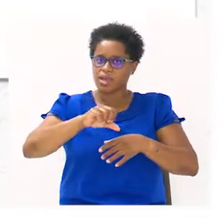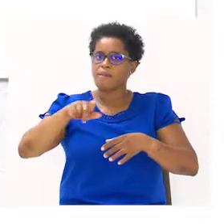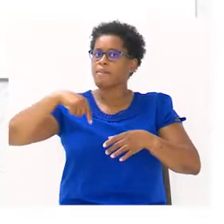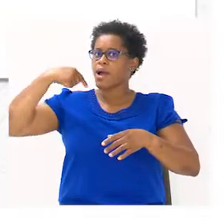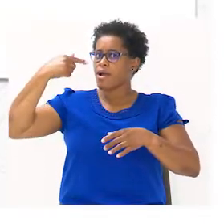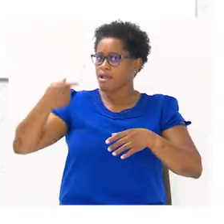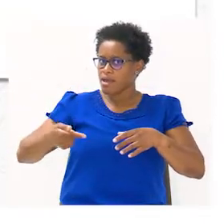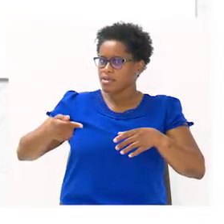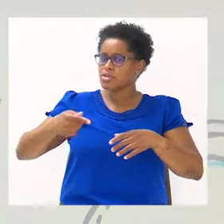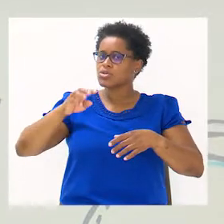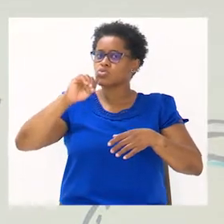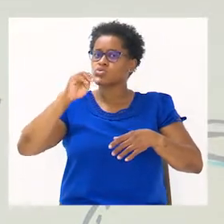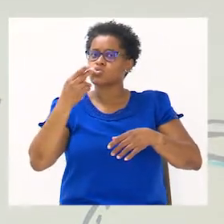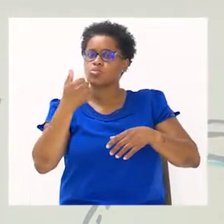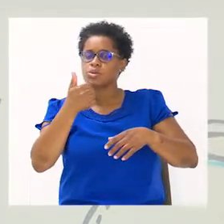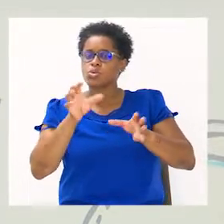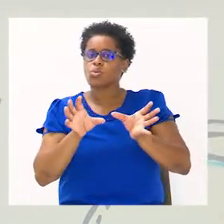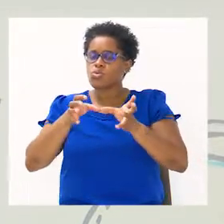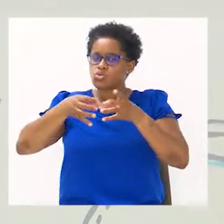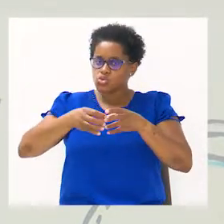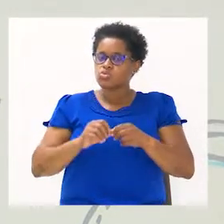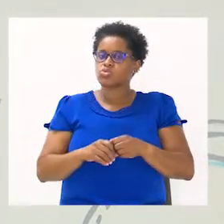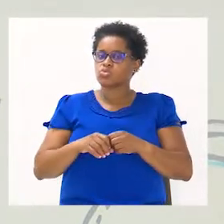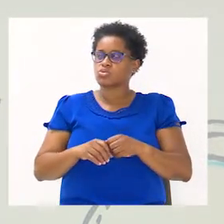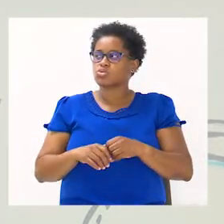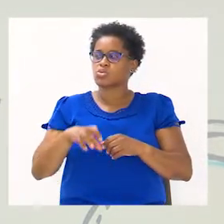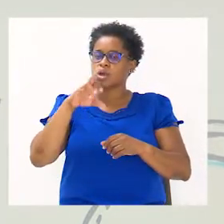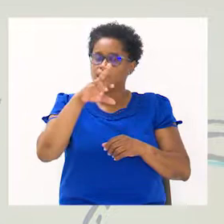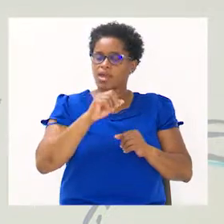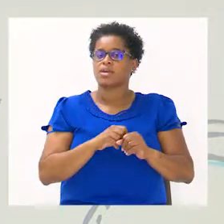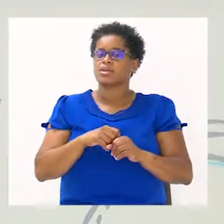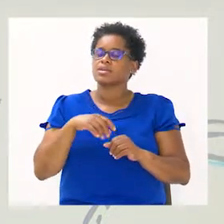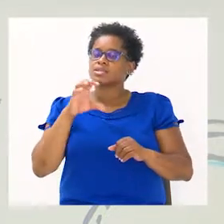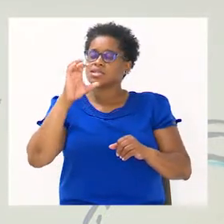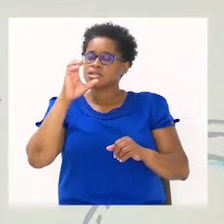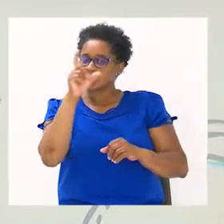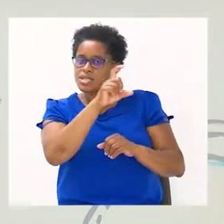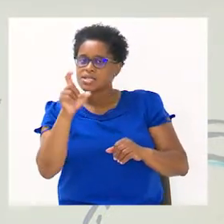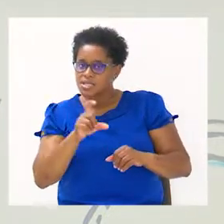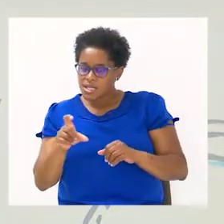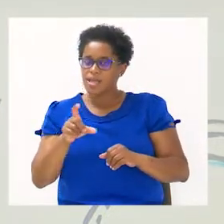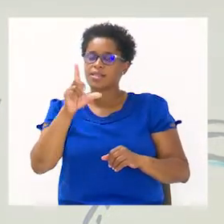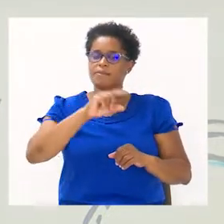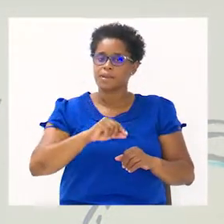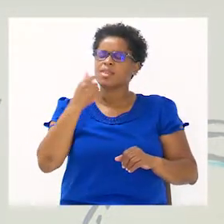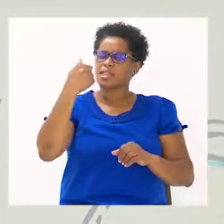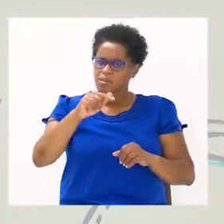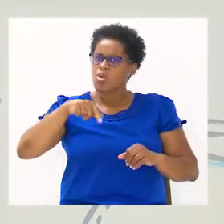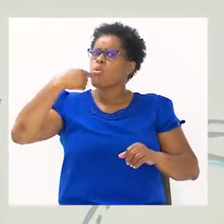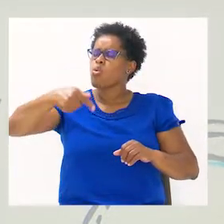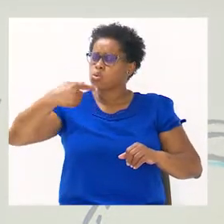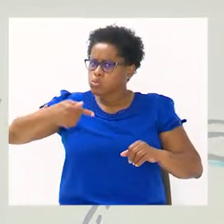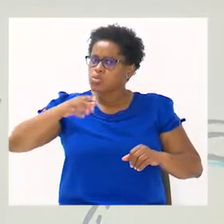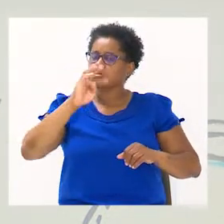além desses subconjuntos, que é o conjunto N, o conjunto Z, também há outros subconjuntos,